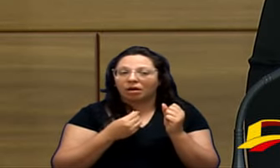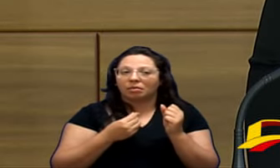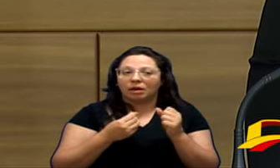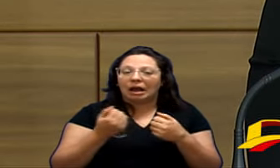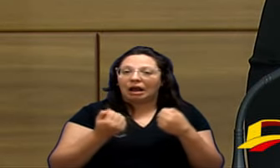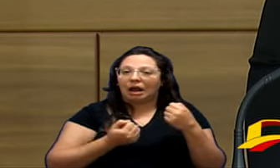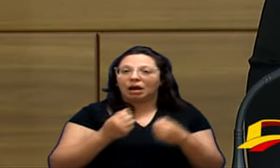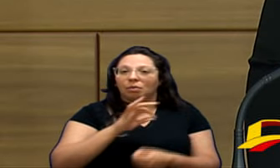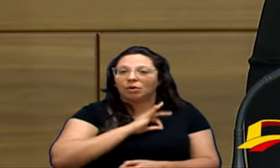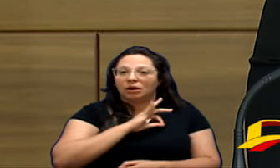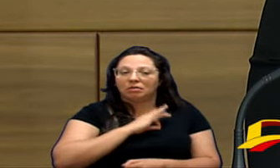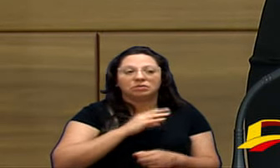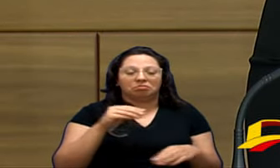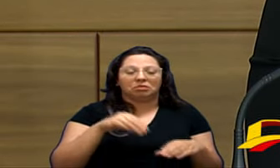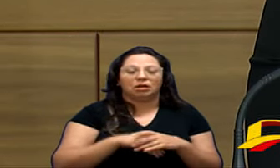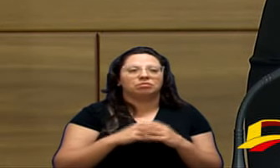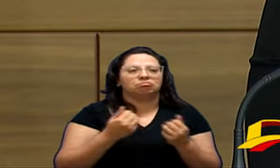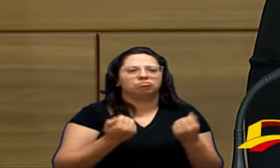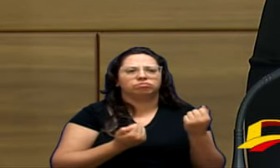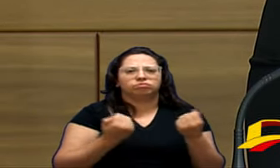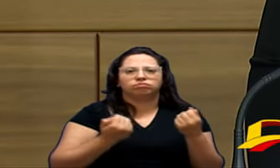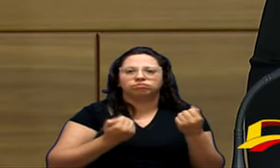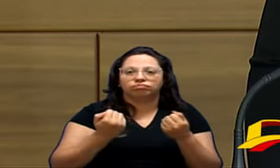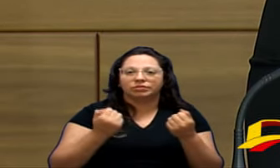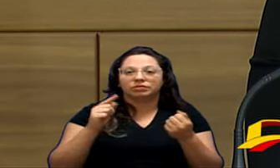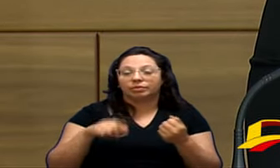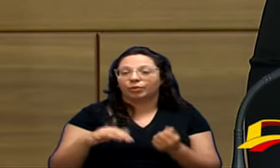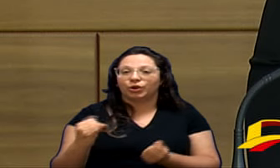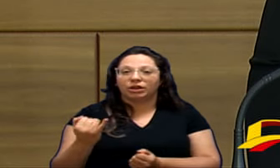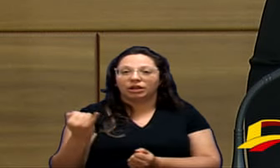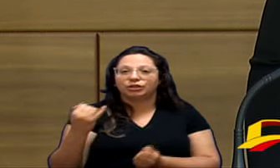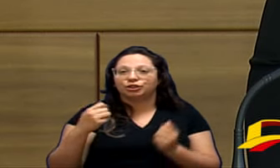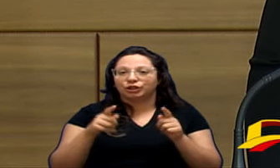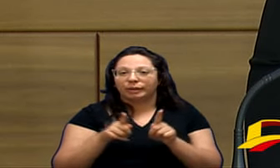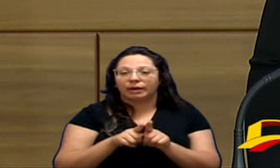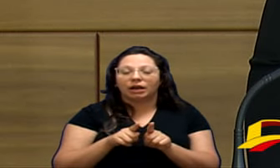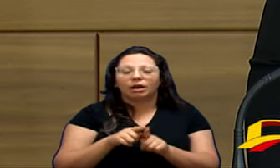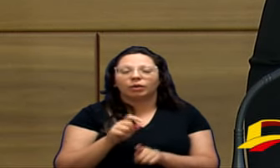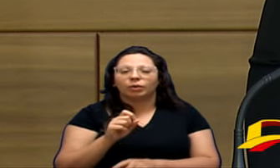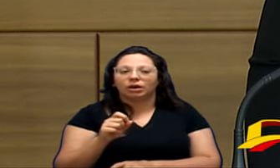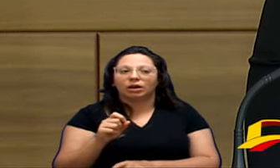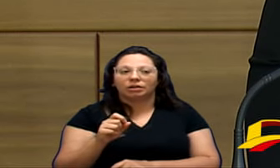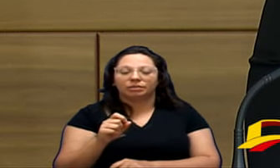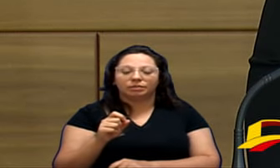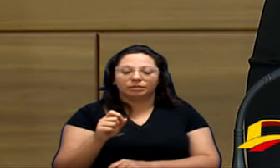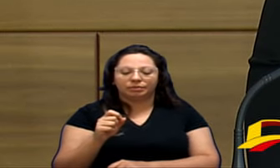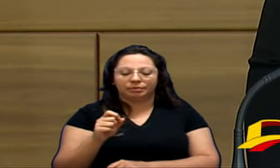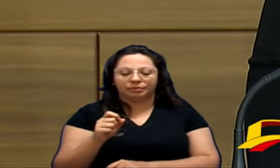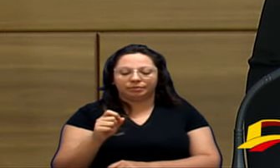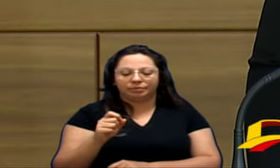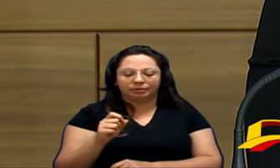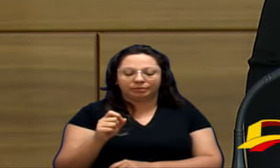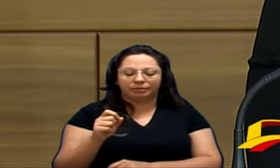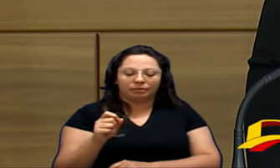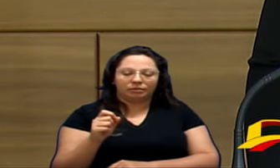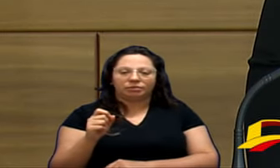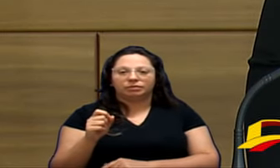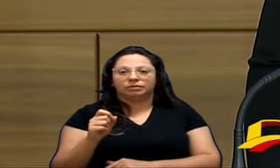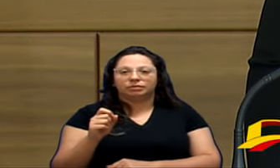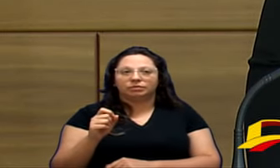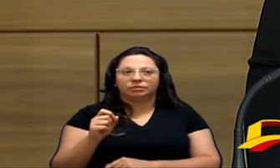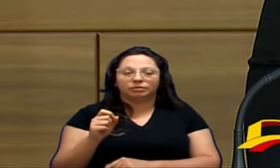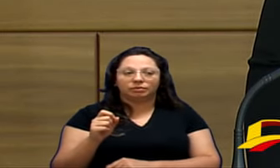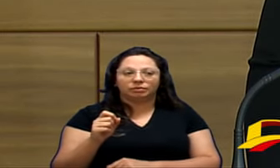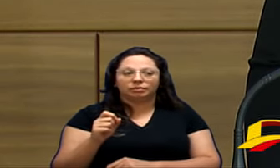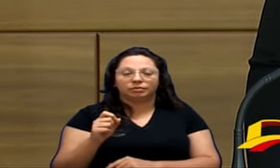Eh tão importante quanto também seria seria um eh um meio